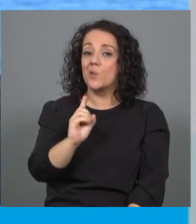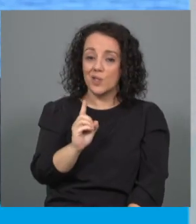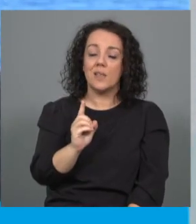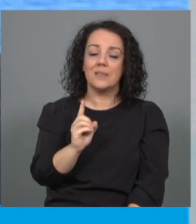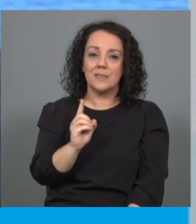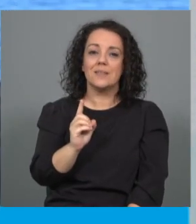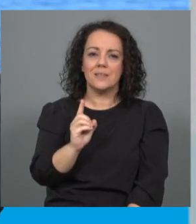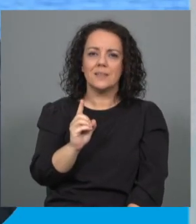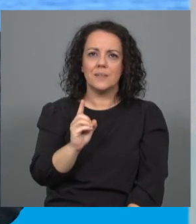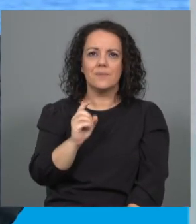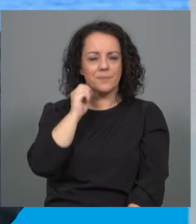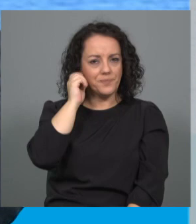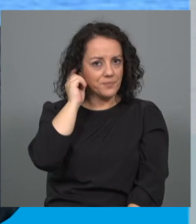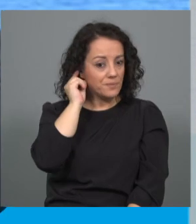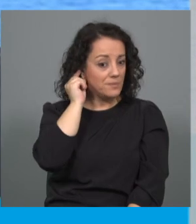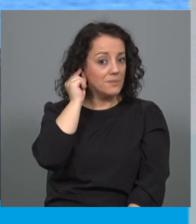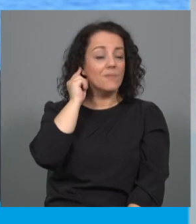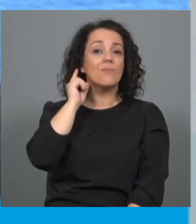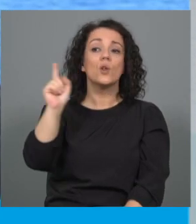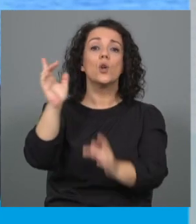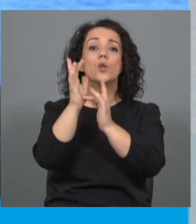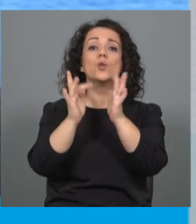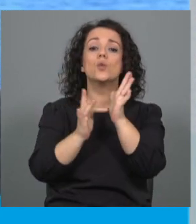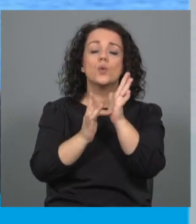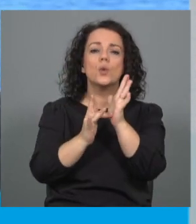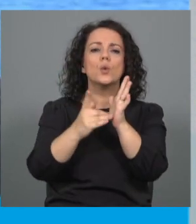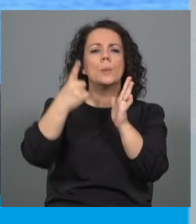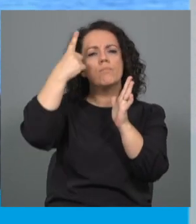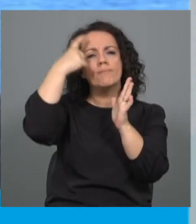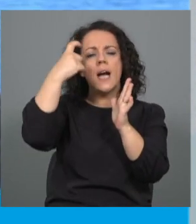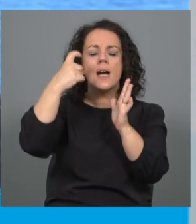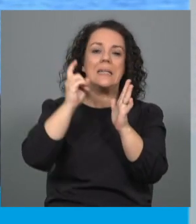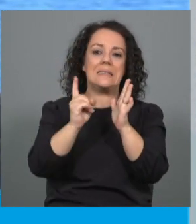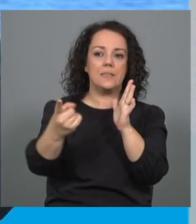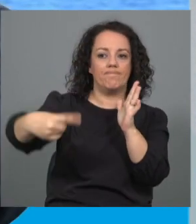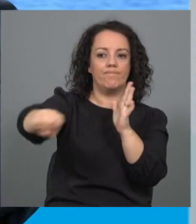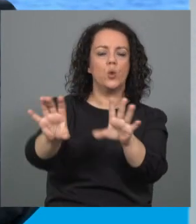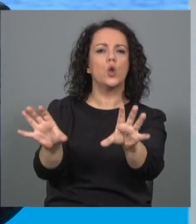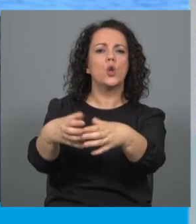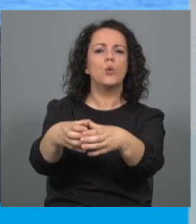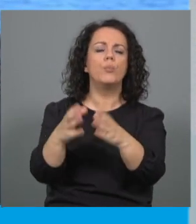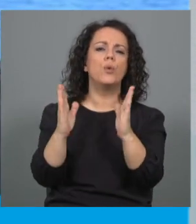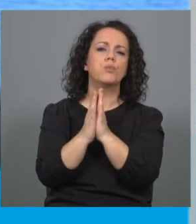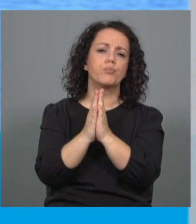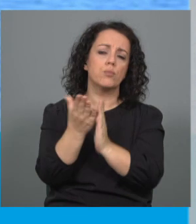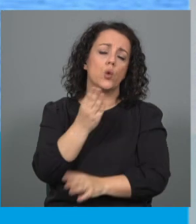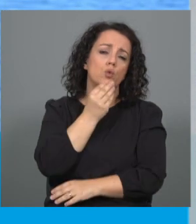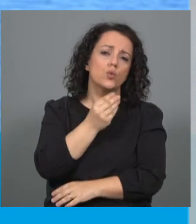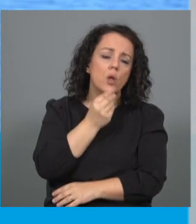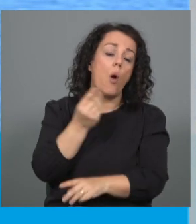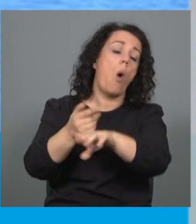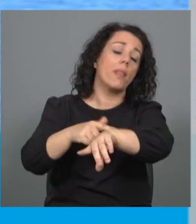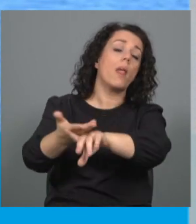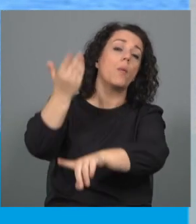grande calcanhar daqueles de Jesus foram sempre os grupos religiosos judaicos, nomeadamente os fariseus.